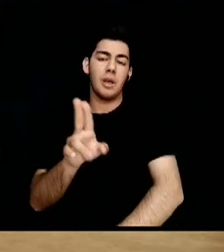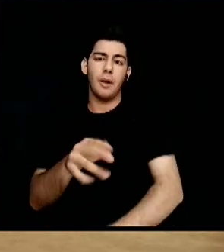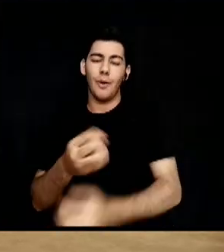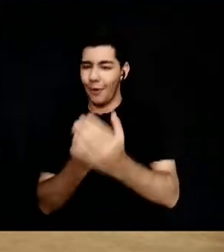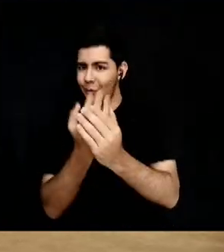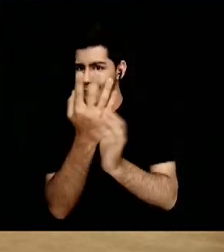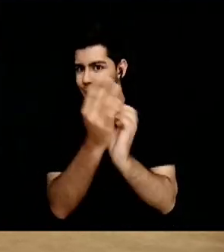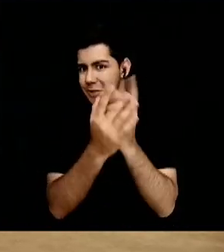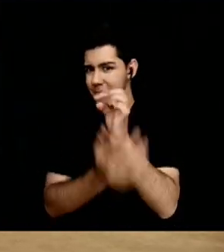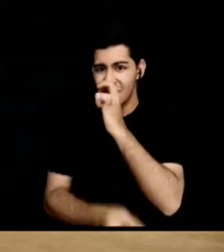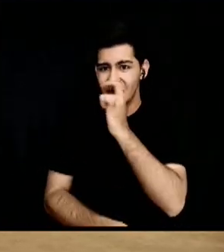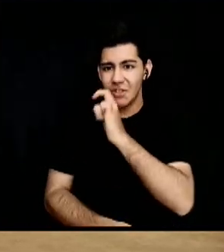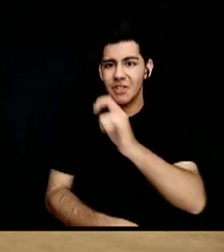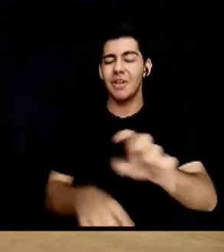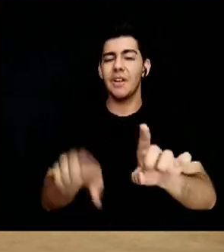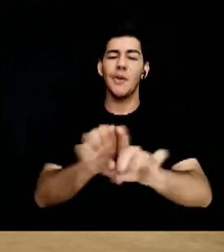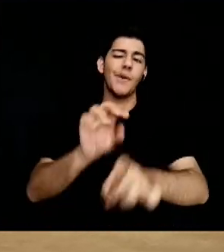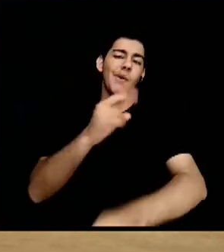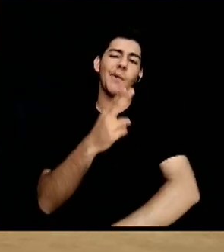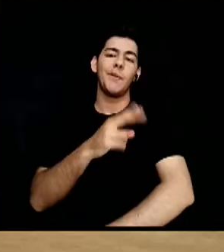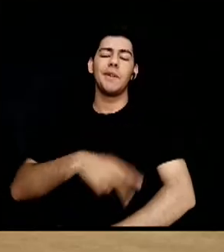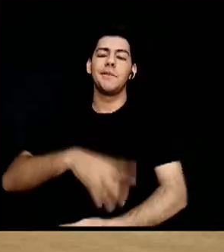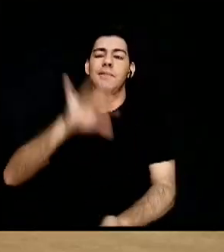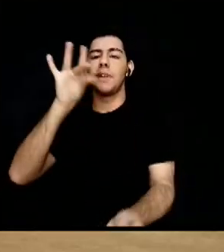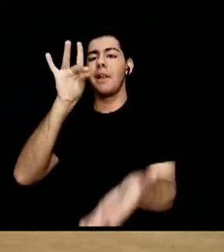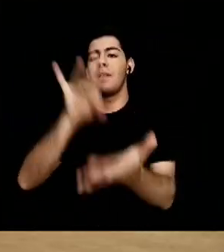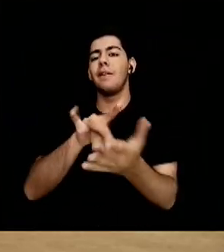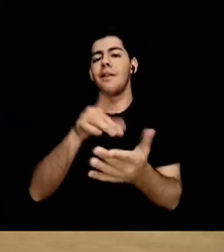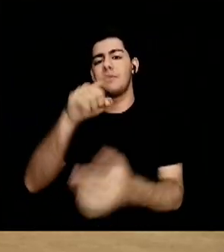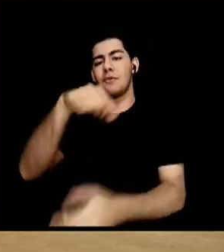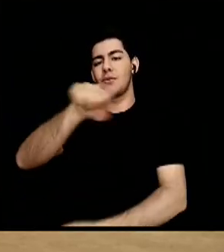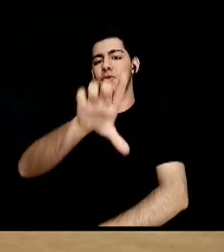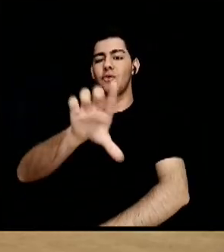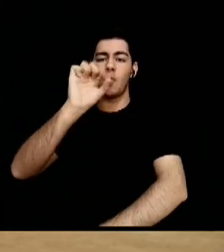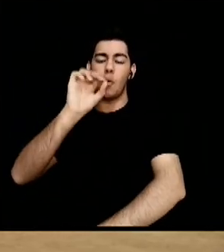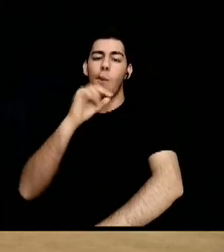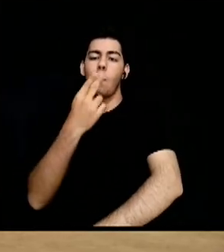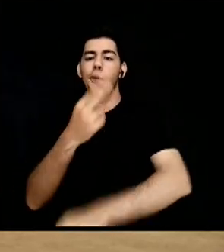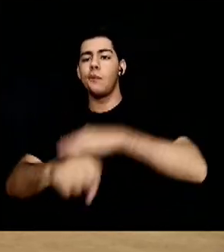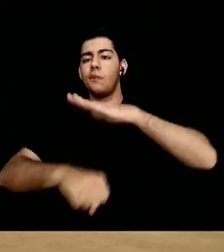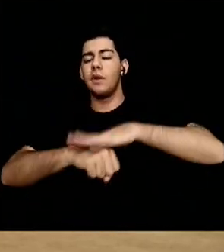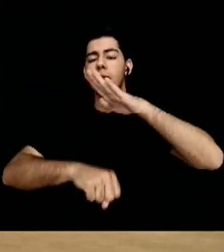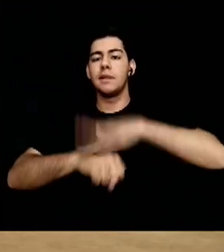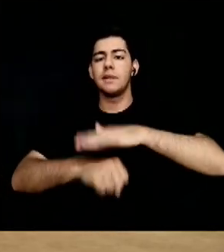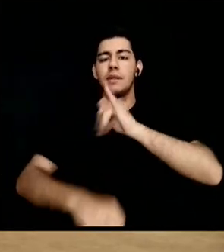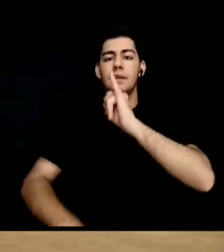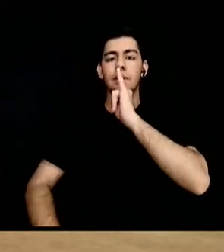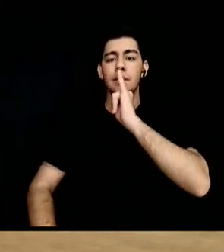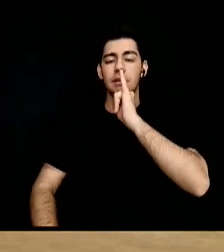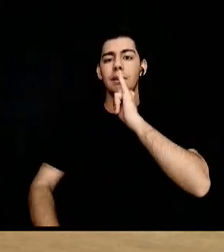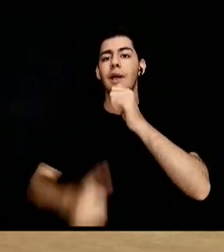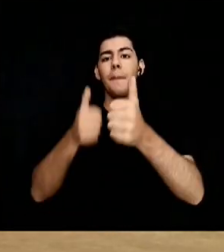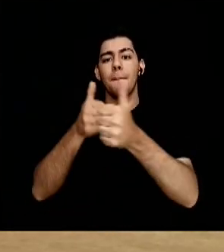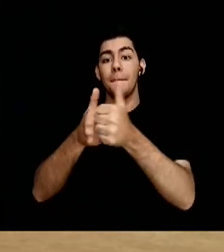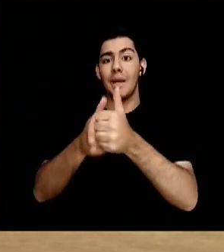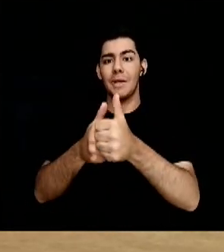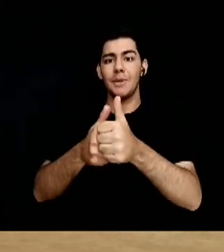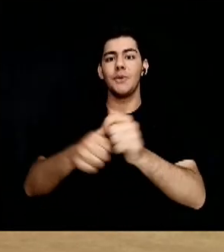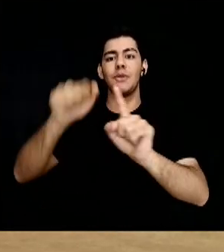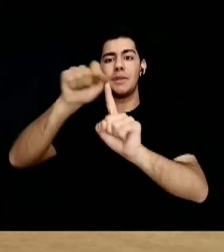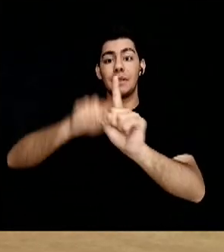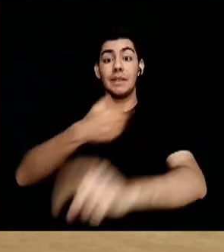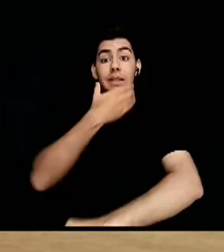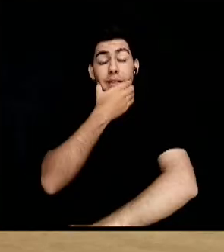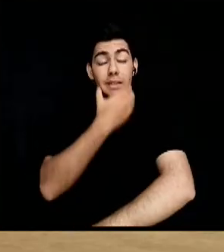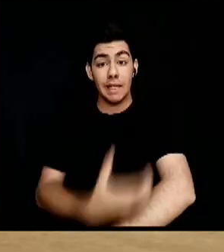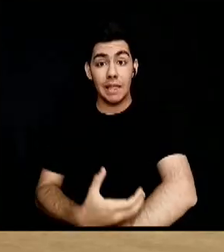natural. Você pode também fazer um arranjo de mesa. Então, a gente está chegando perto do Natal. Exatamente. Então, coloca uma vela